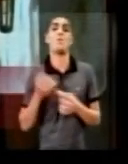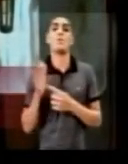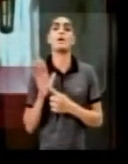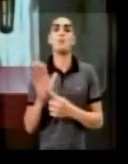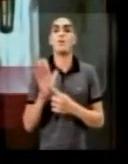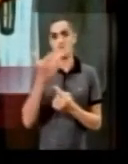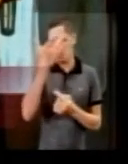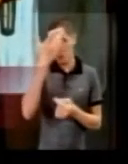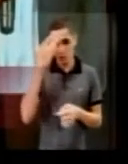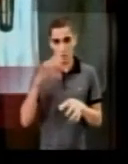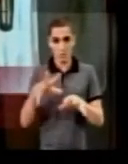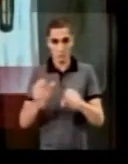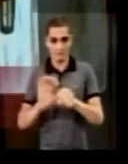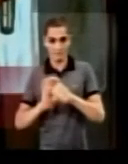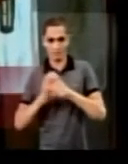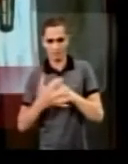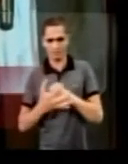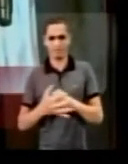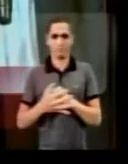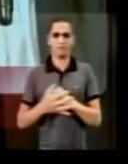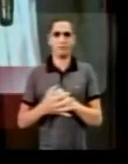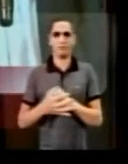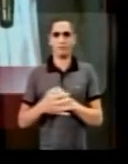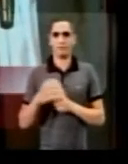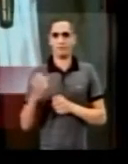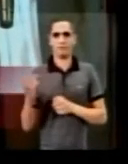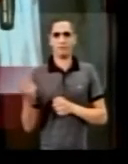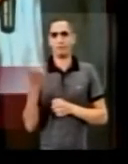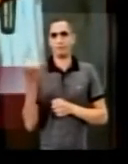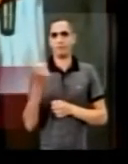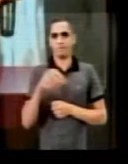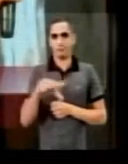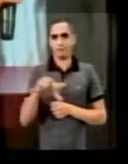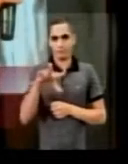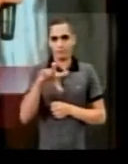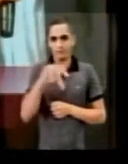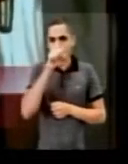sido internado, eu tenho falado insistentemente que a